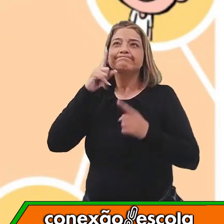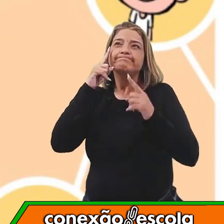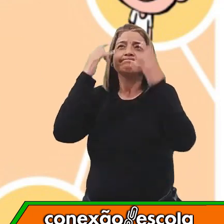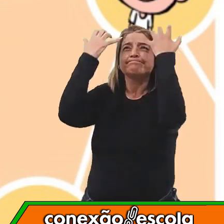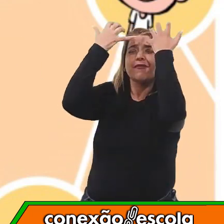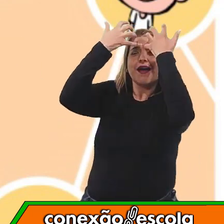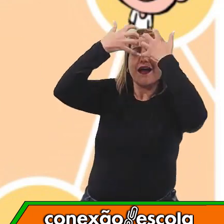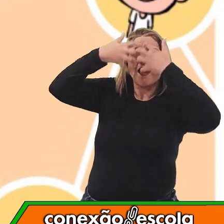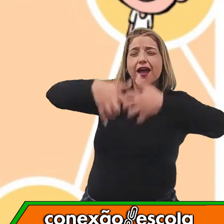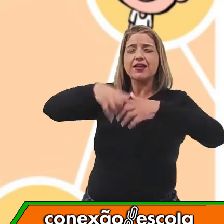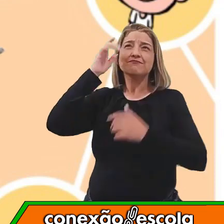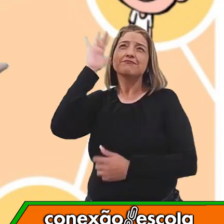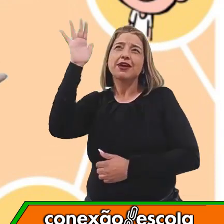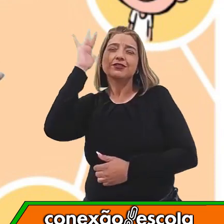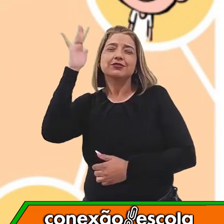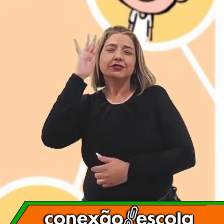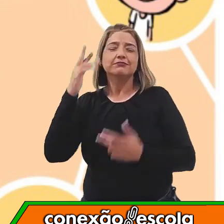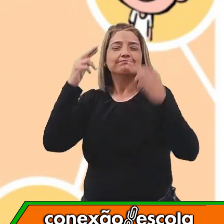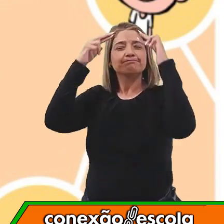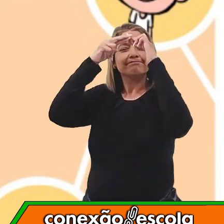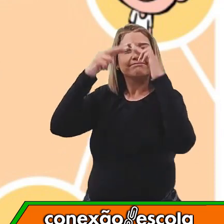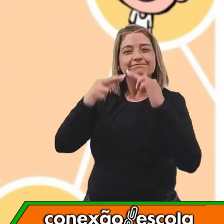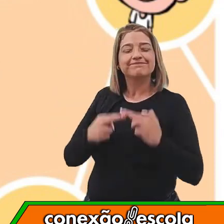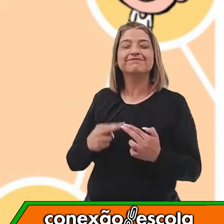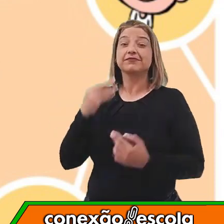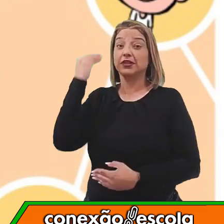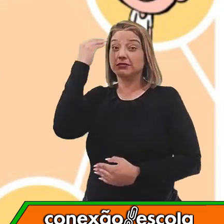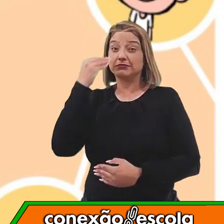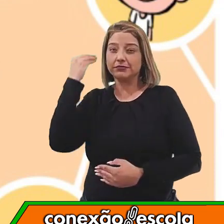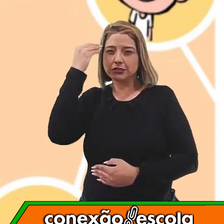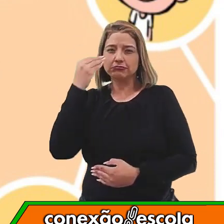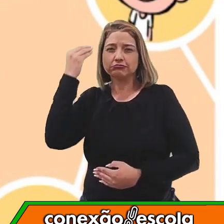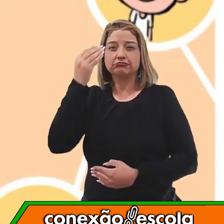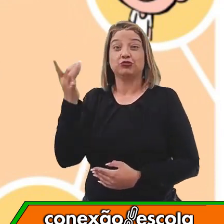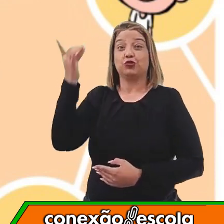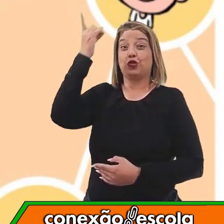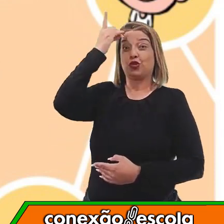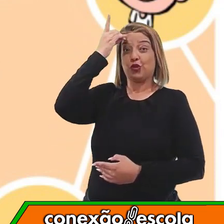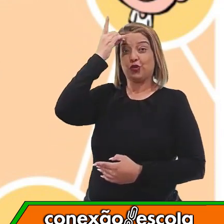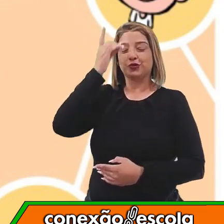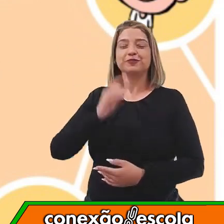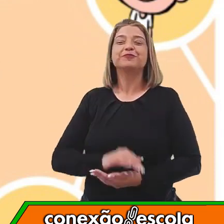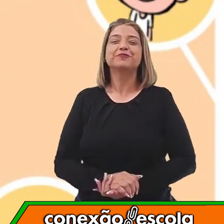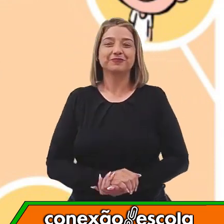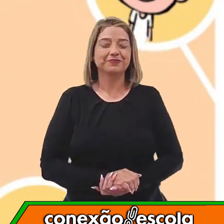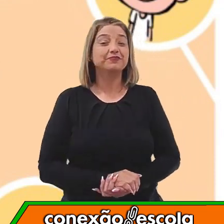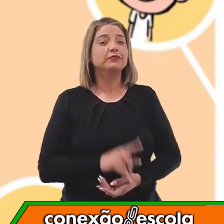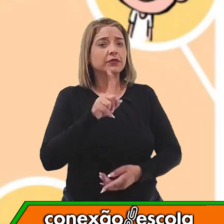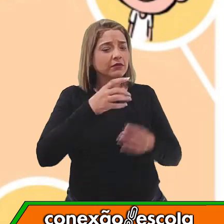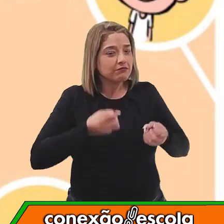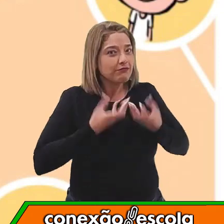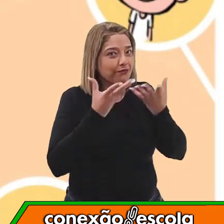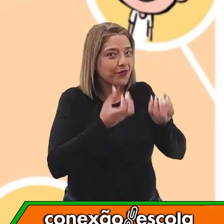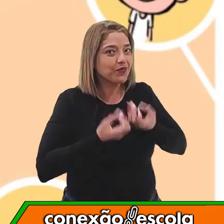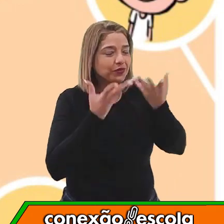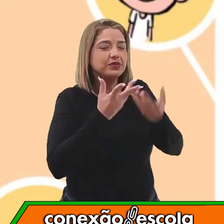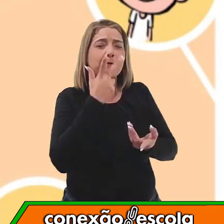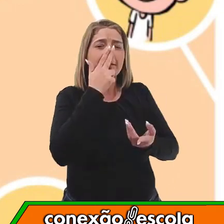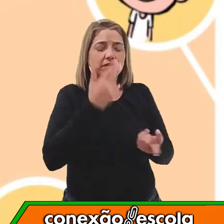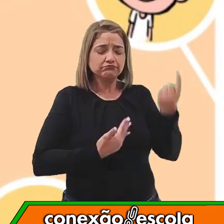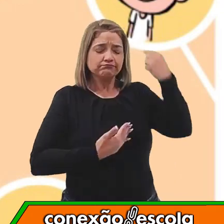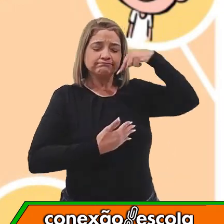imaginação, uma rima, um talento. Ah, não pensei isso dela não. A poesia embalou o seu